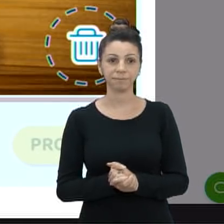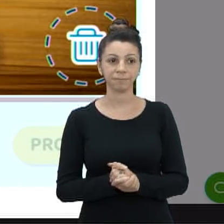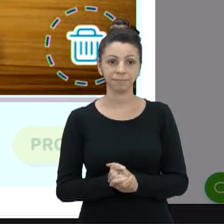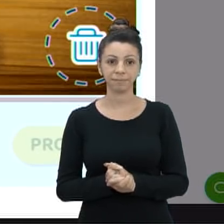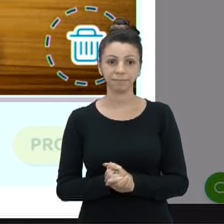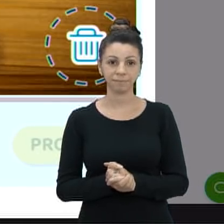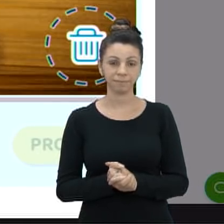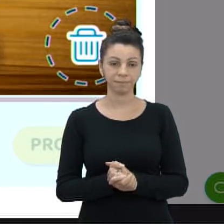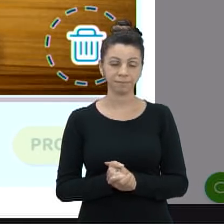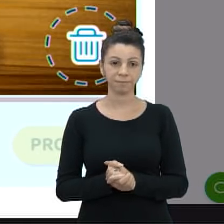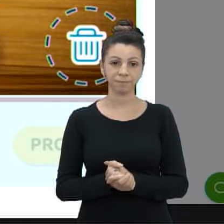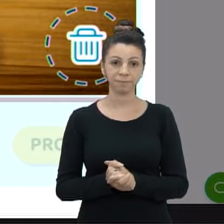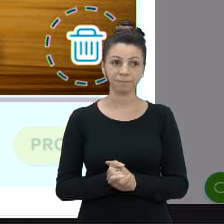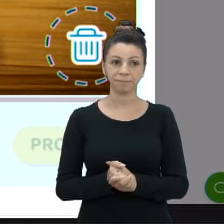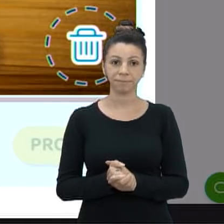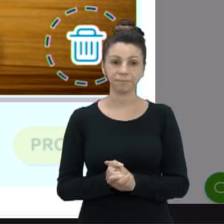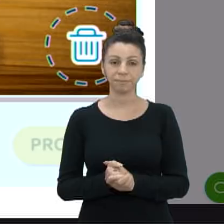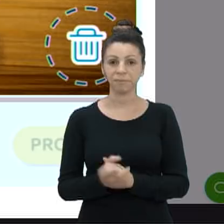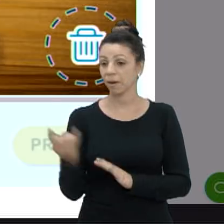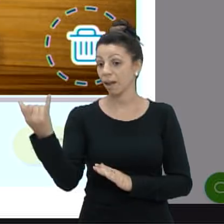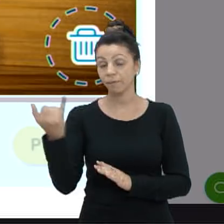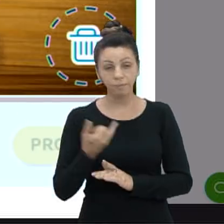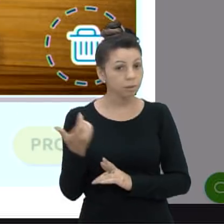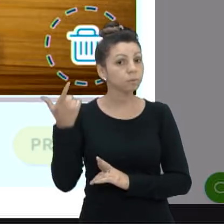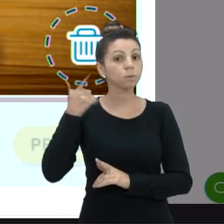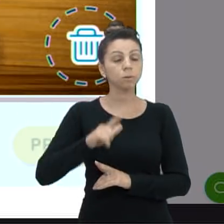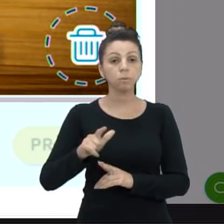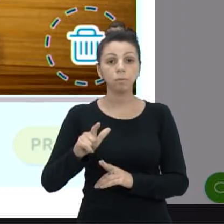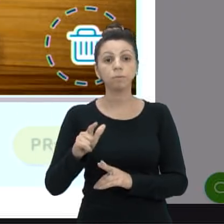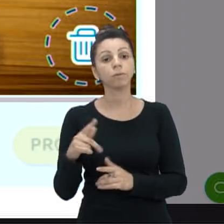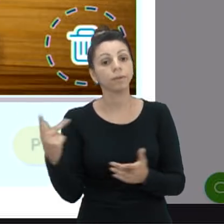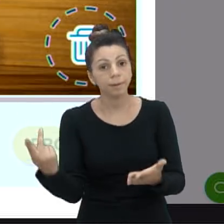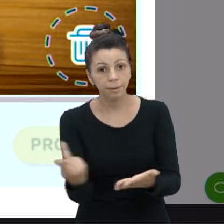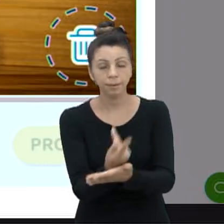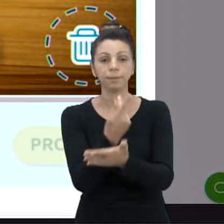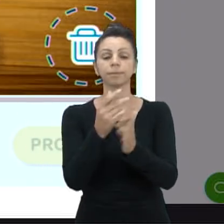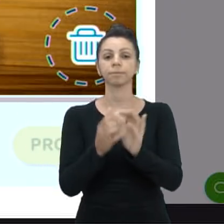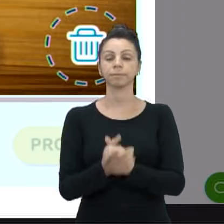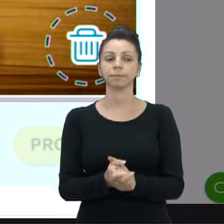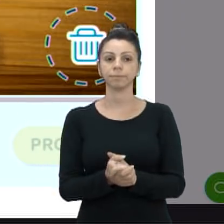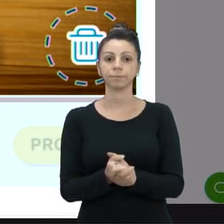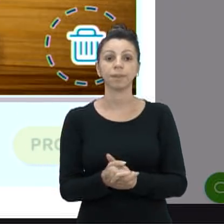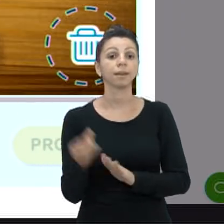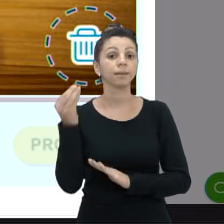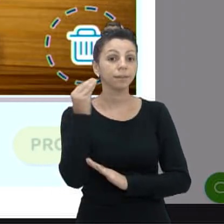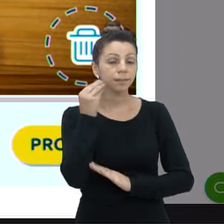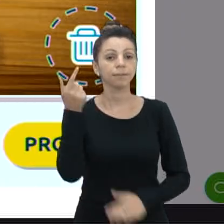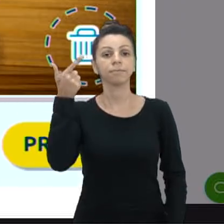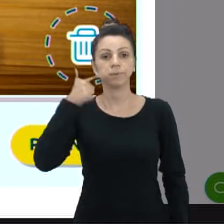ele vai dar, mais uma vez, você não colocou bastante. Então, a gente vai colocar de novo.